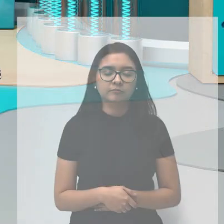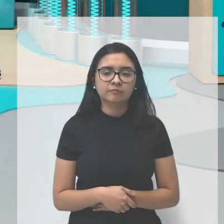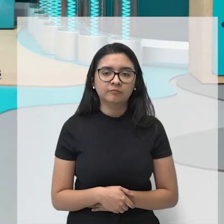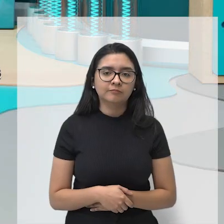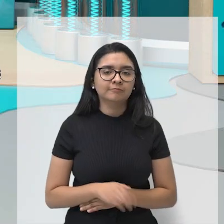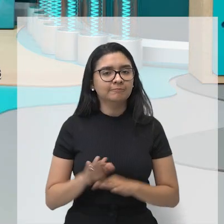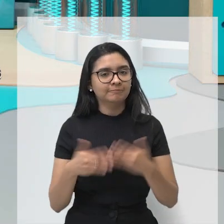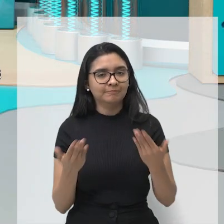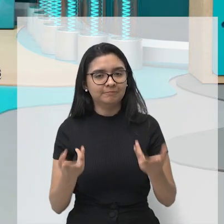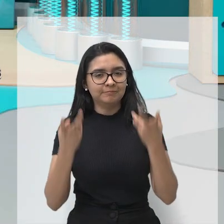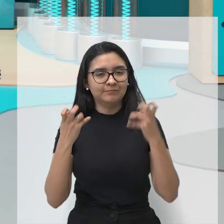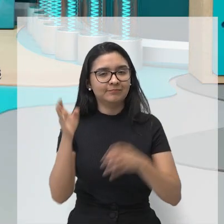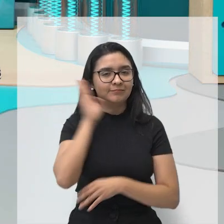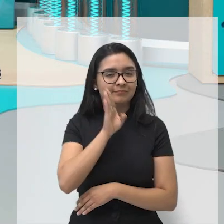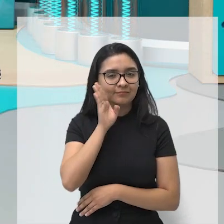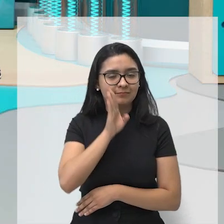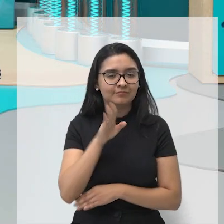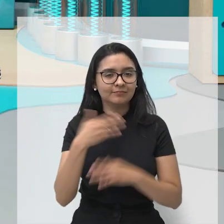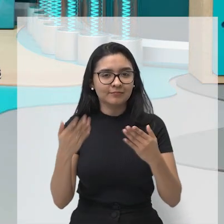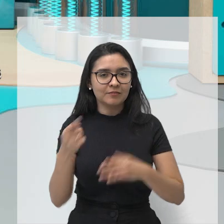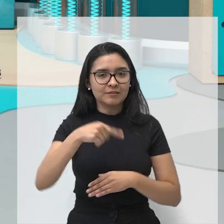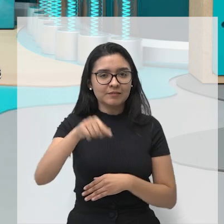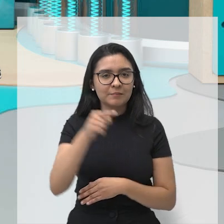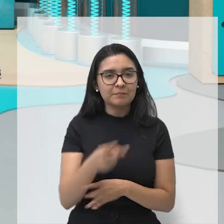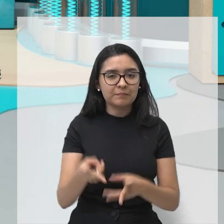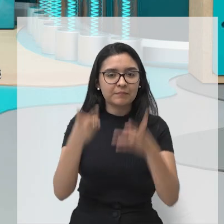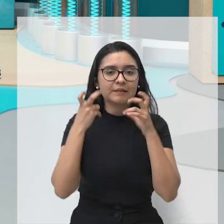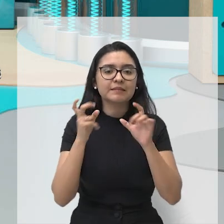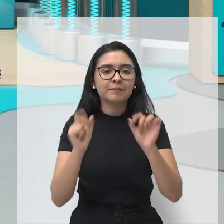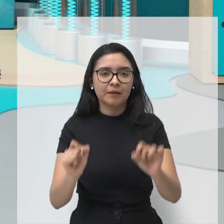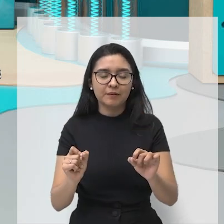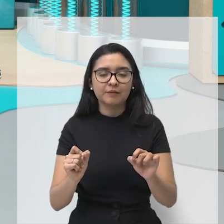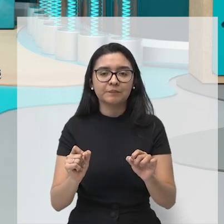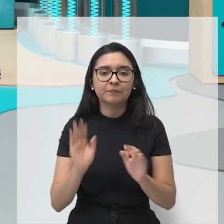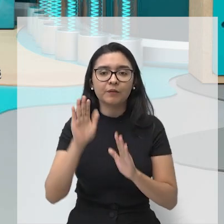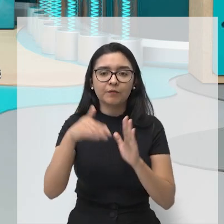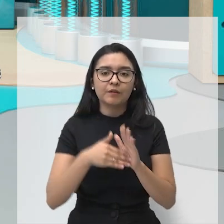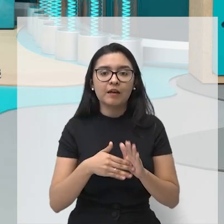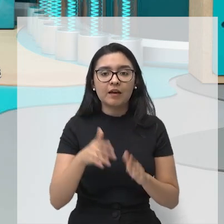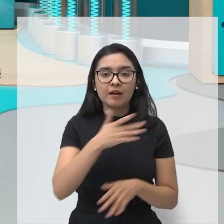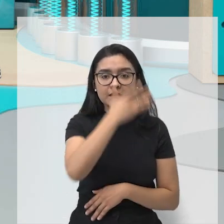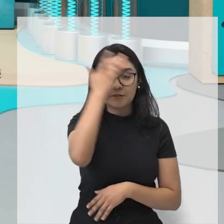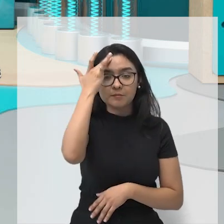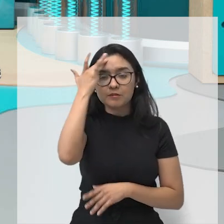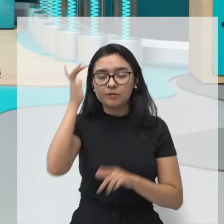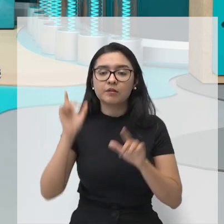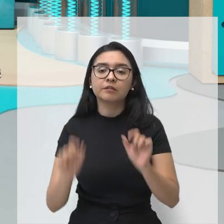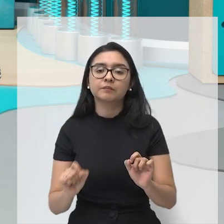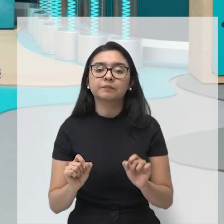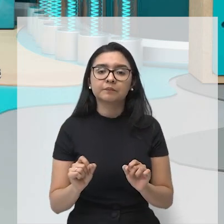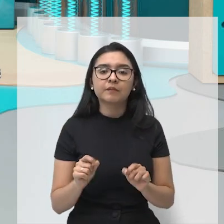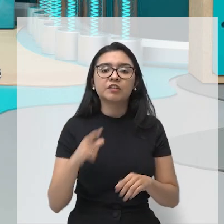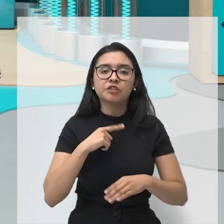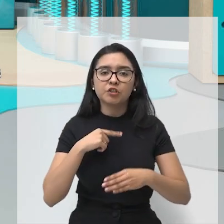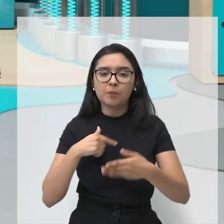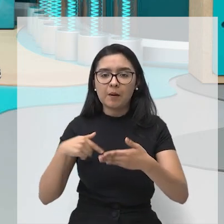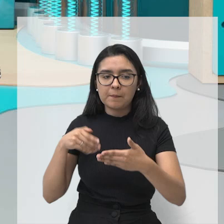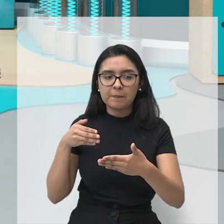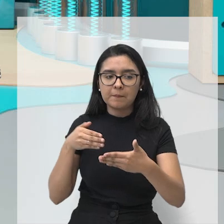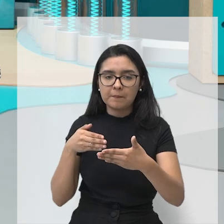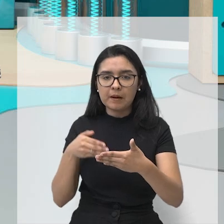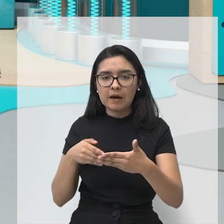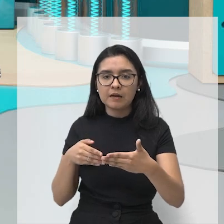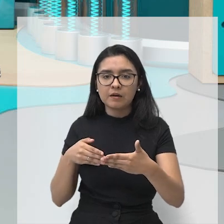Olha só que legal, não sei se vocês prestaram atenção nessa cena do final, onde um indivíduo estava transpondo ali uma barreira, né, uma